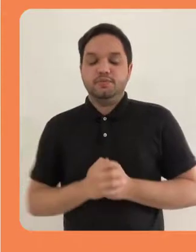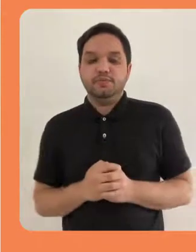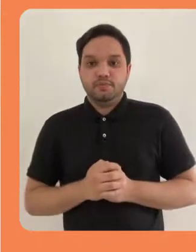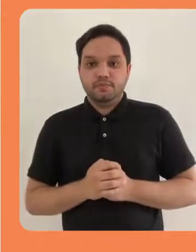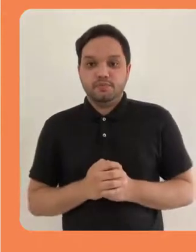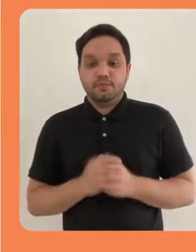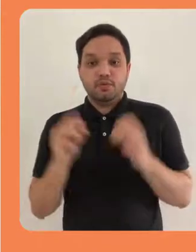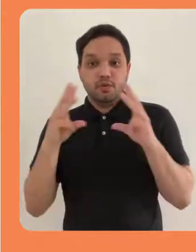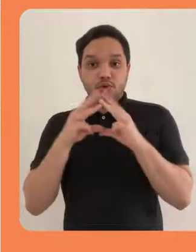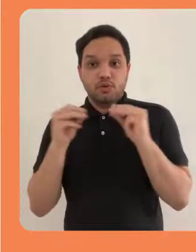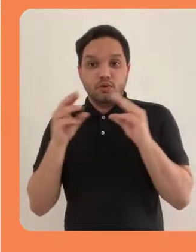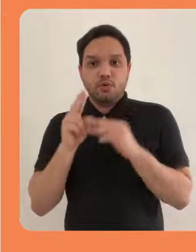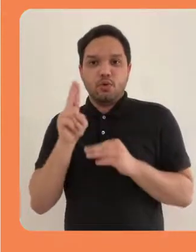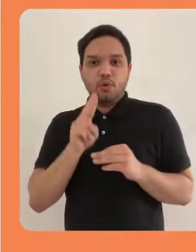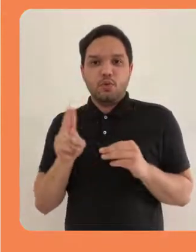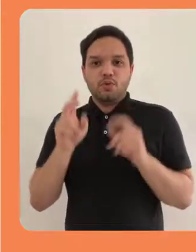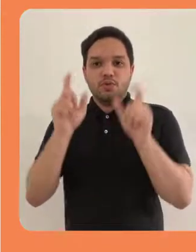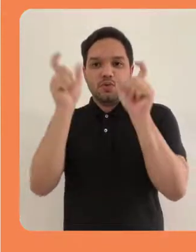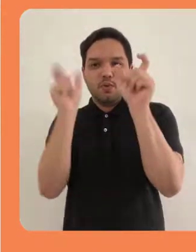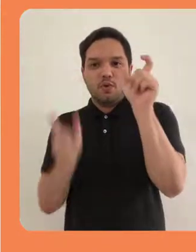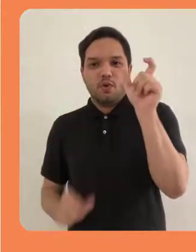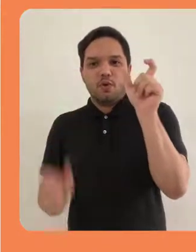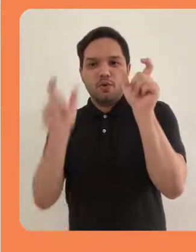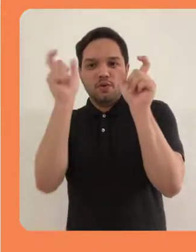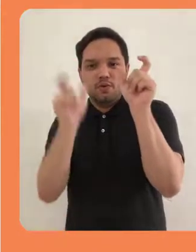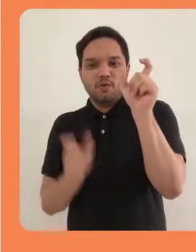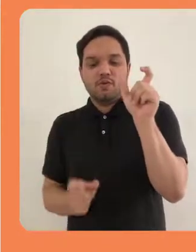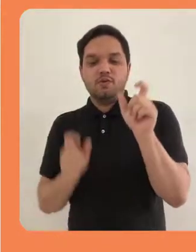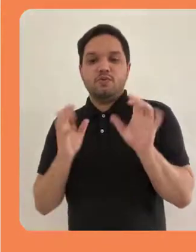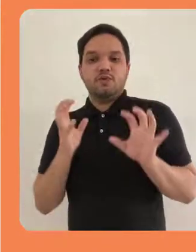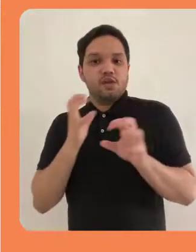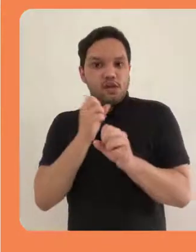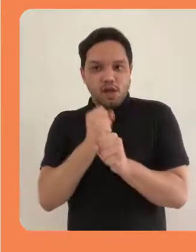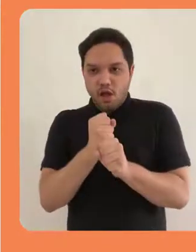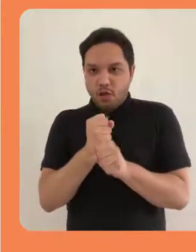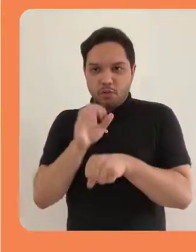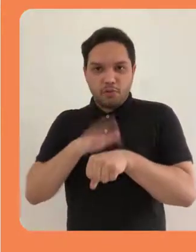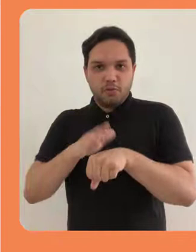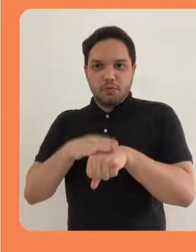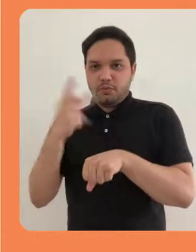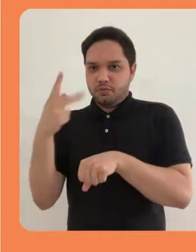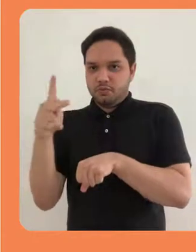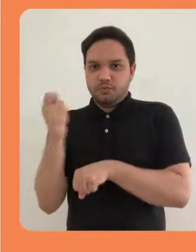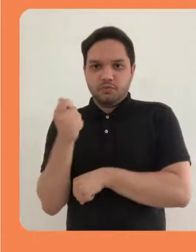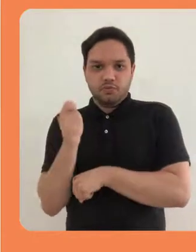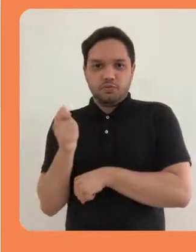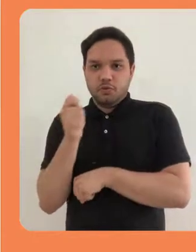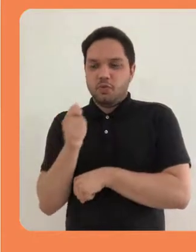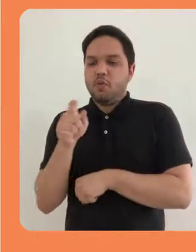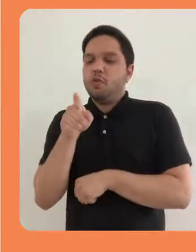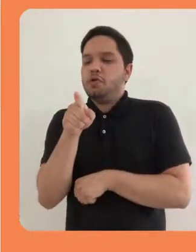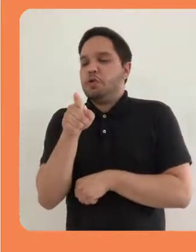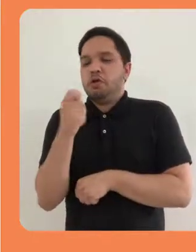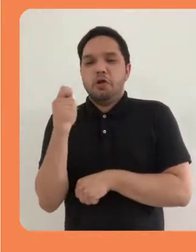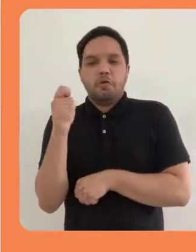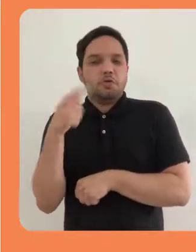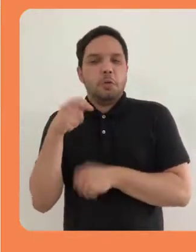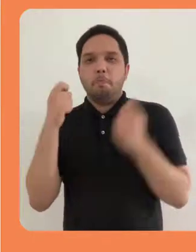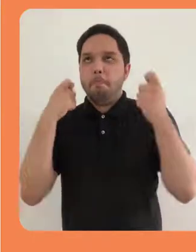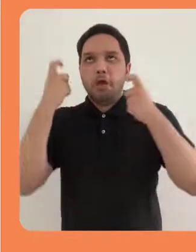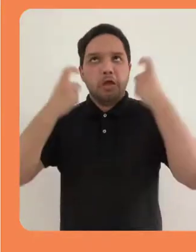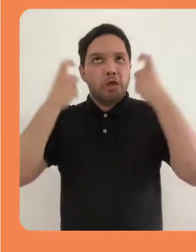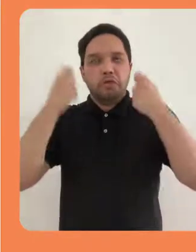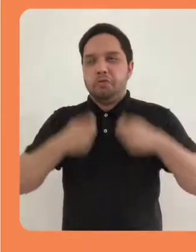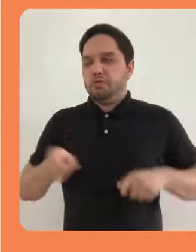completar alguns pontos é que ele chama de XP é e o muda usa um algoritmo